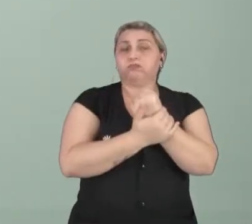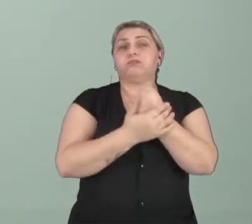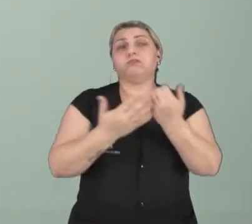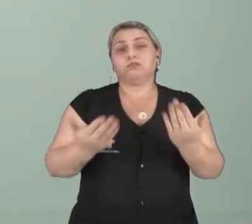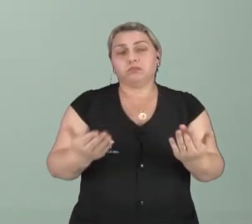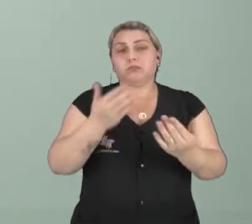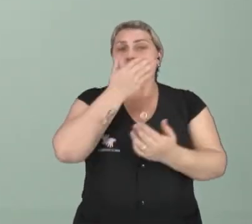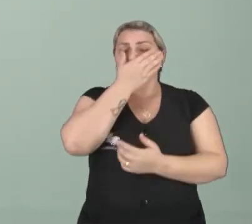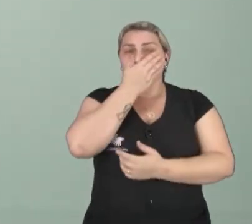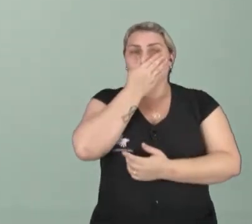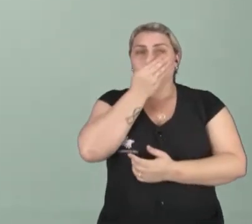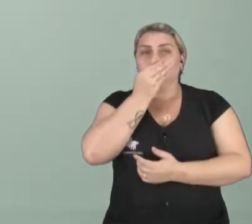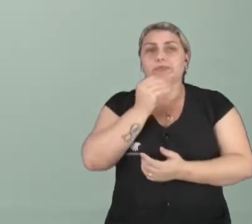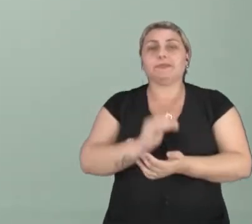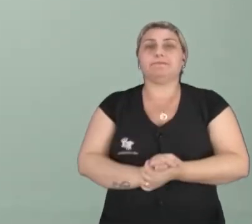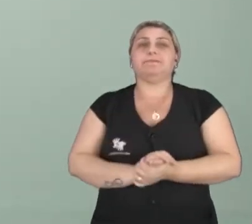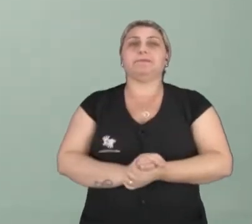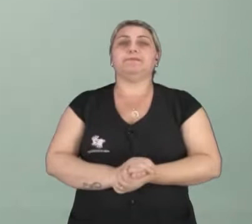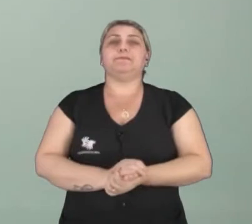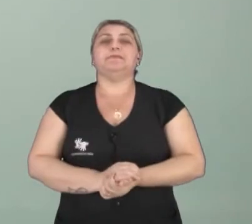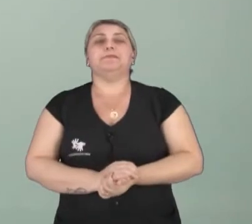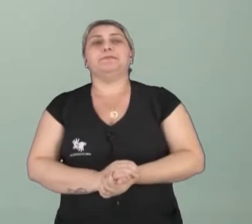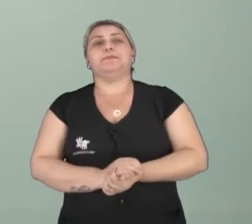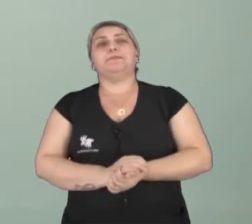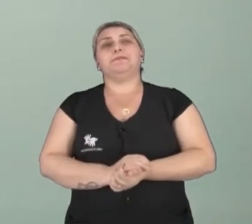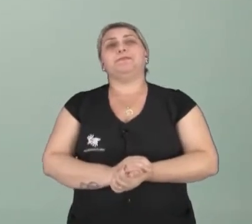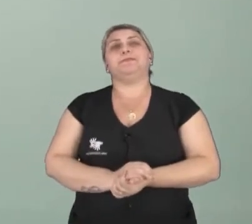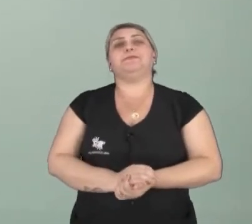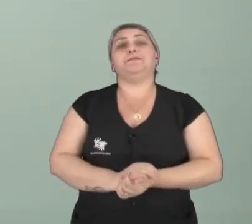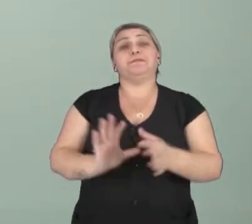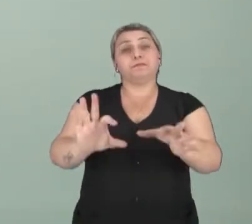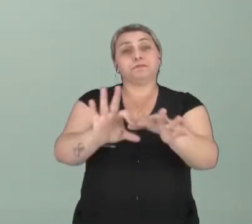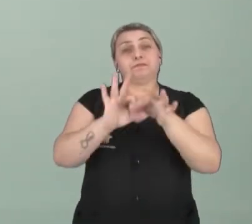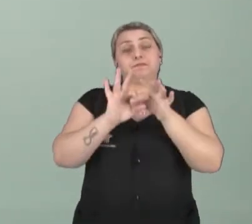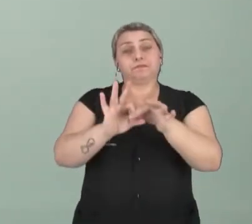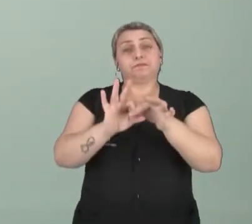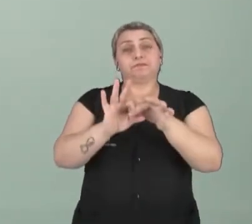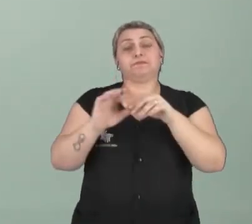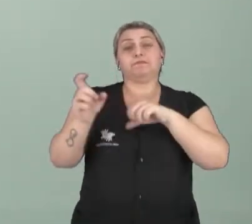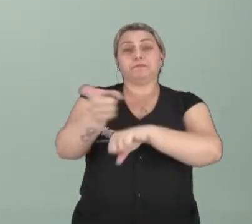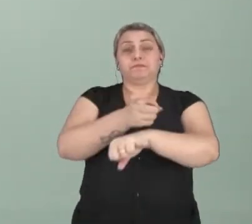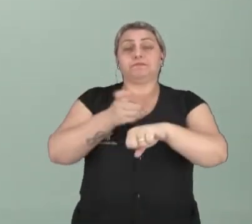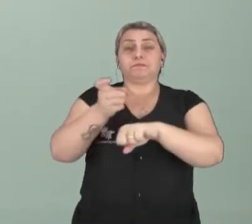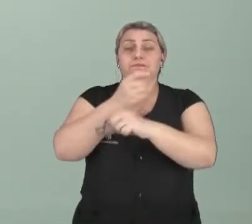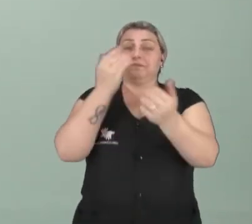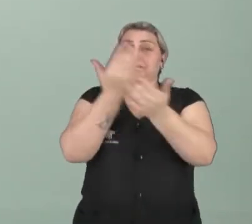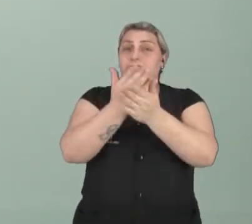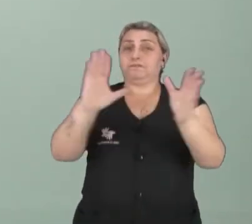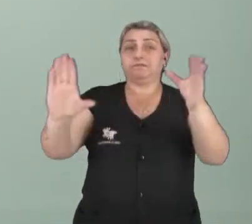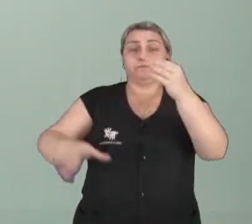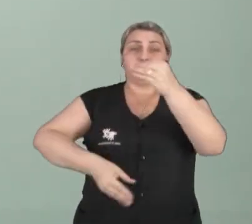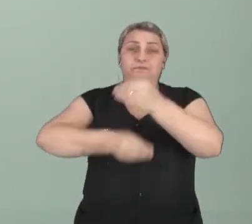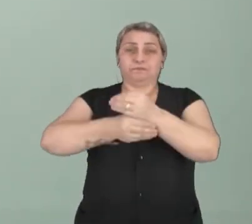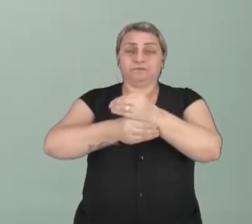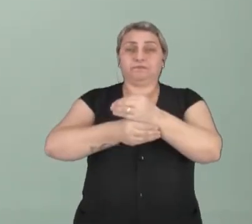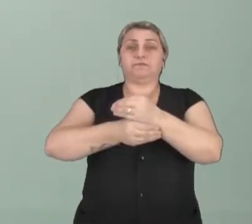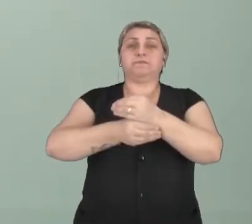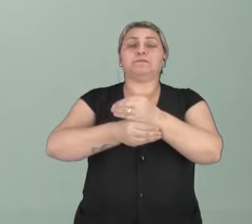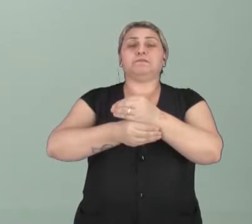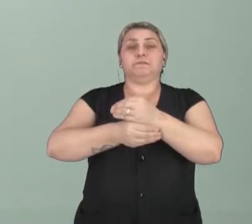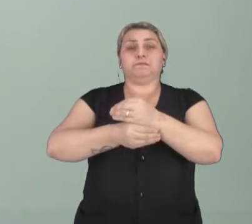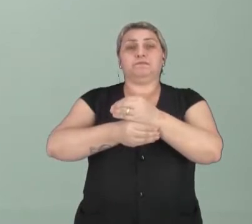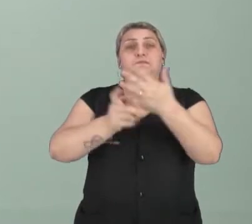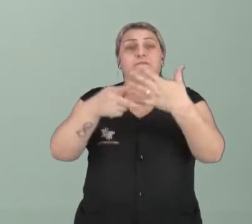completo são essas que terminam aí, são essas subordinadas que terminam que complementam a